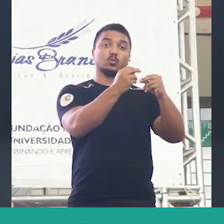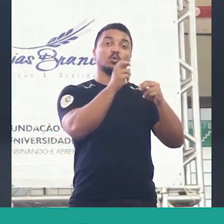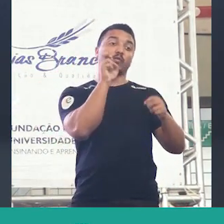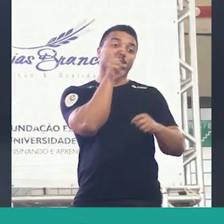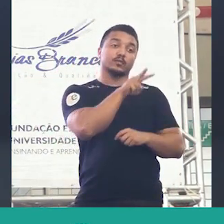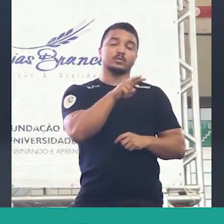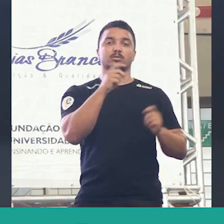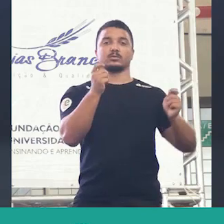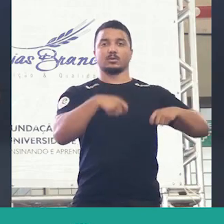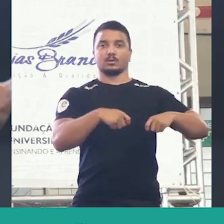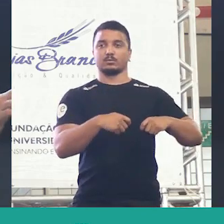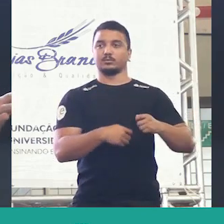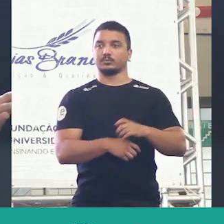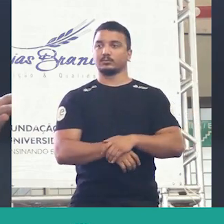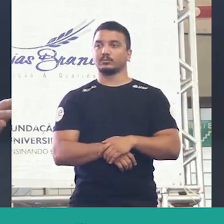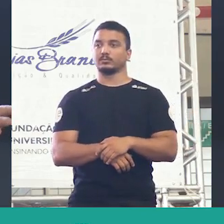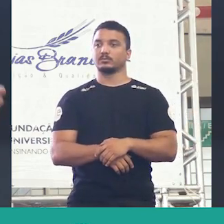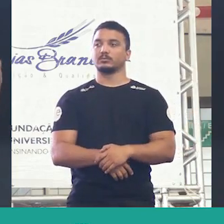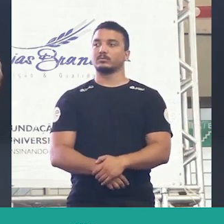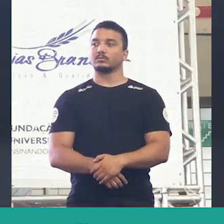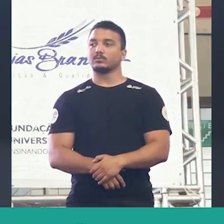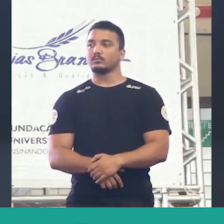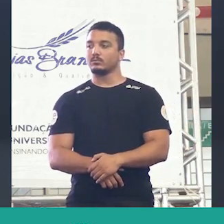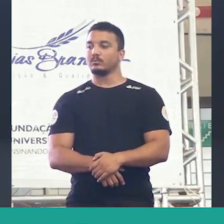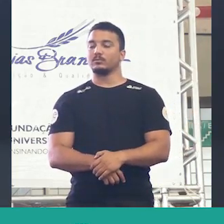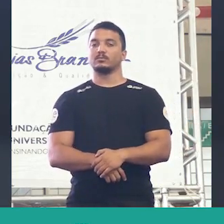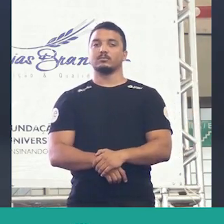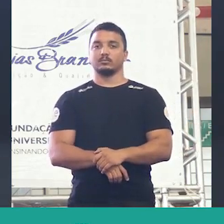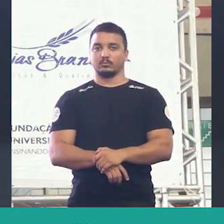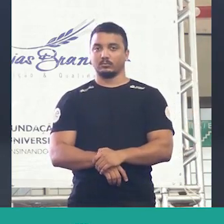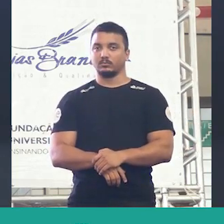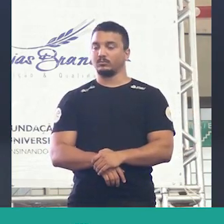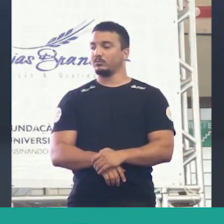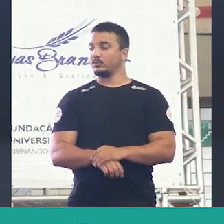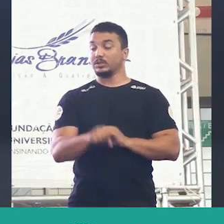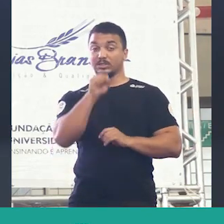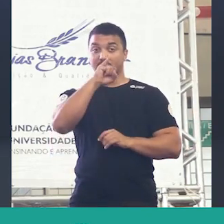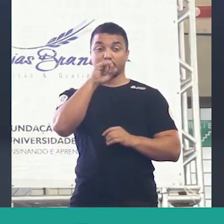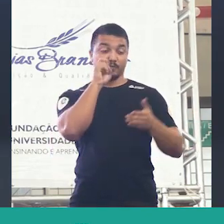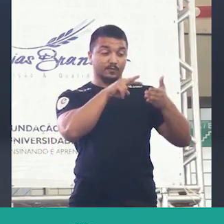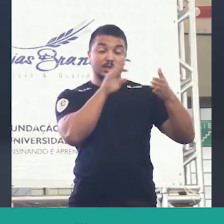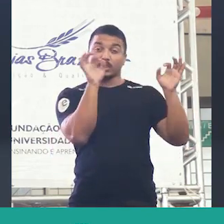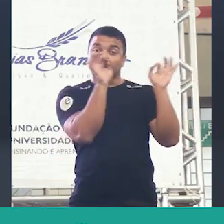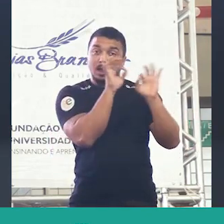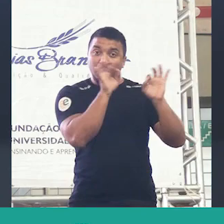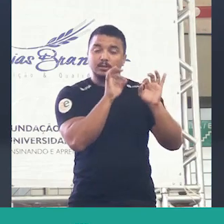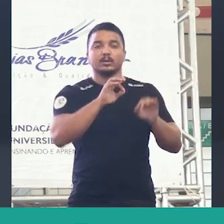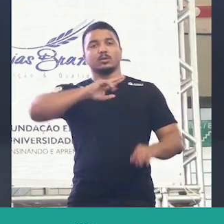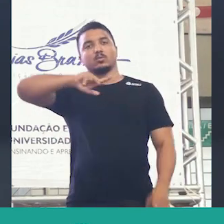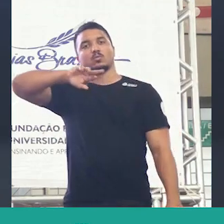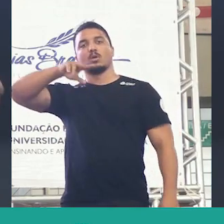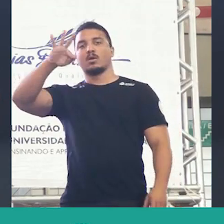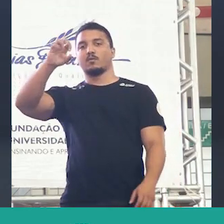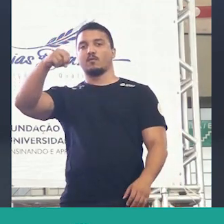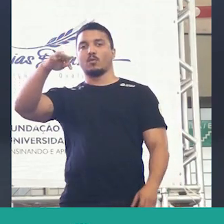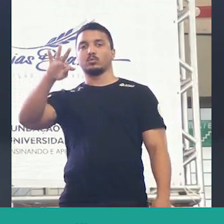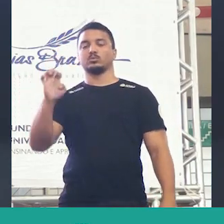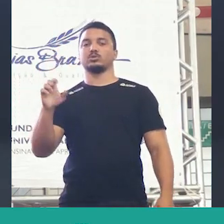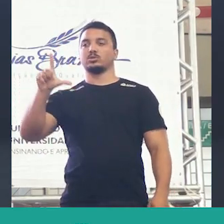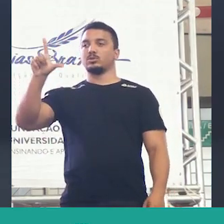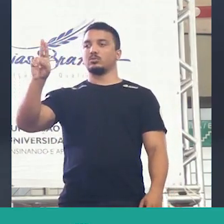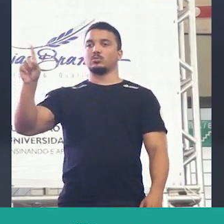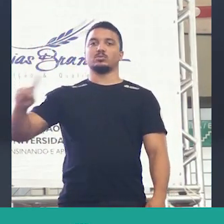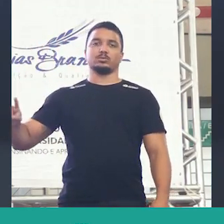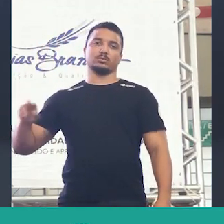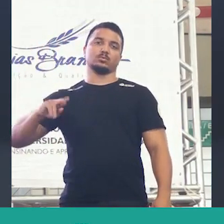é, falem alto, tudo aquilo que é visível. Se eu não vejo, não é uma fonte de